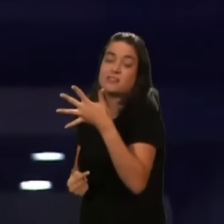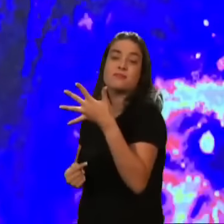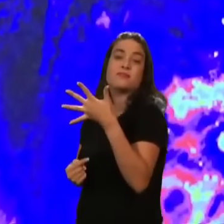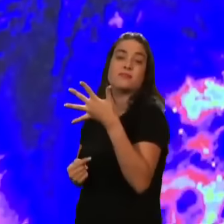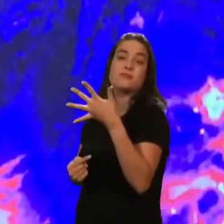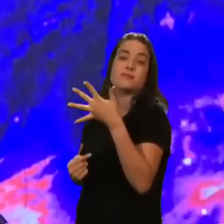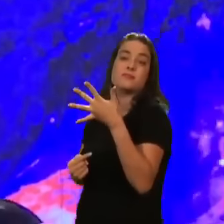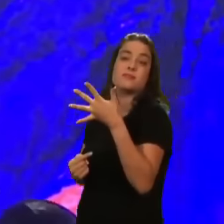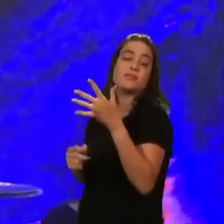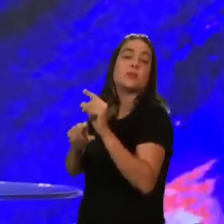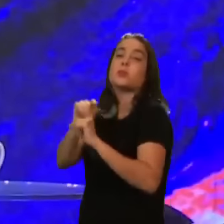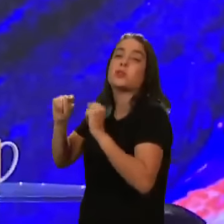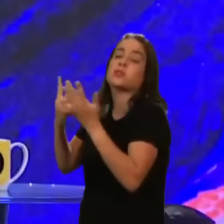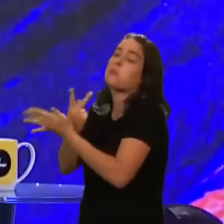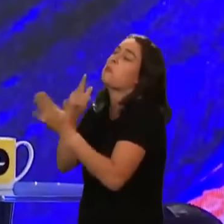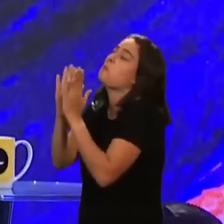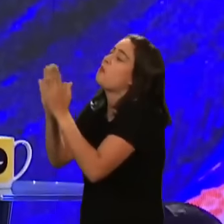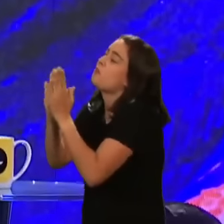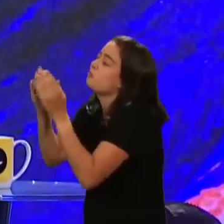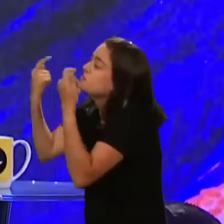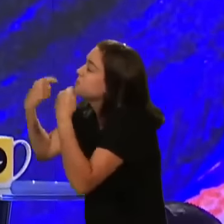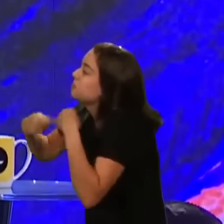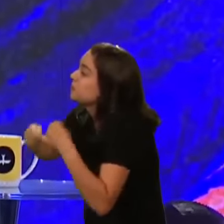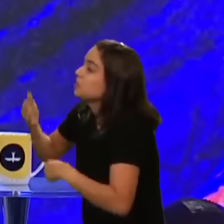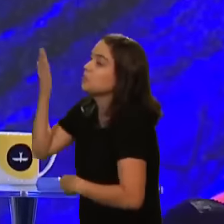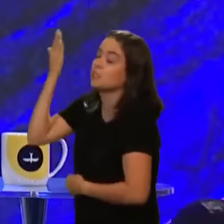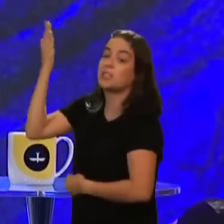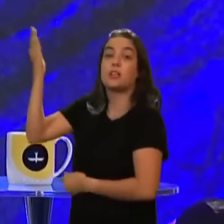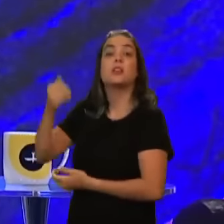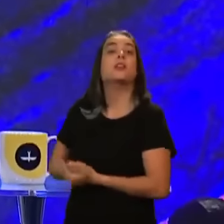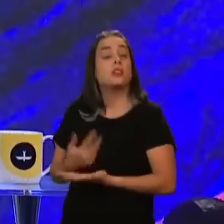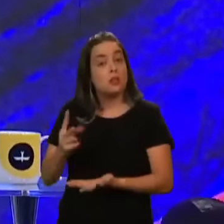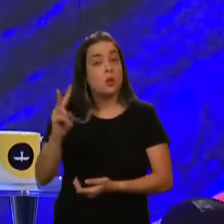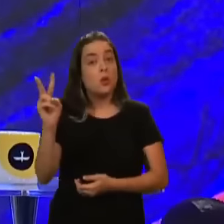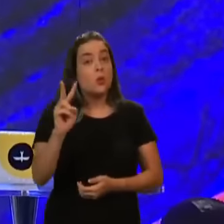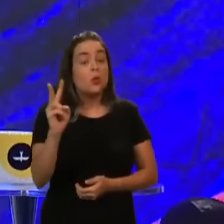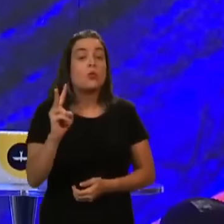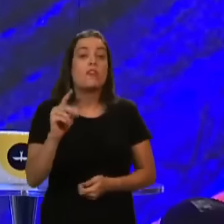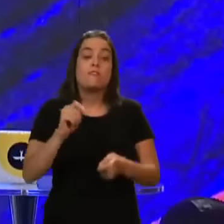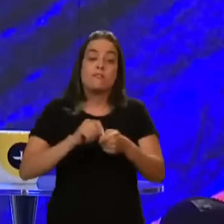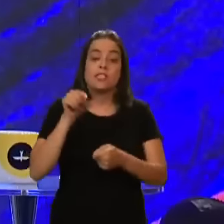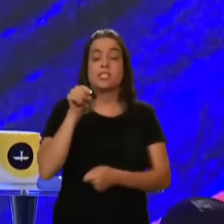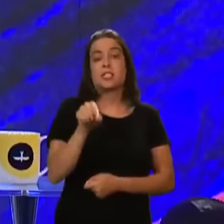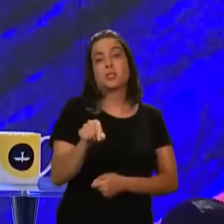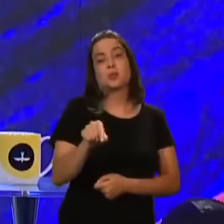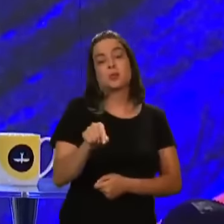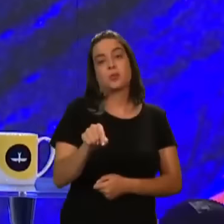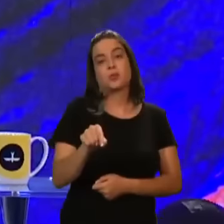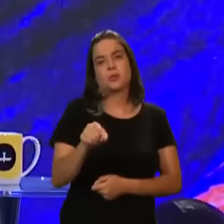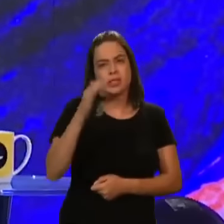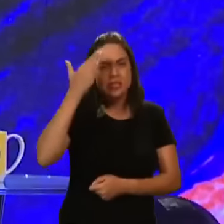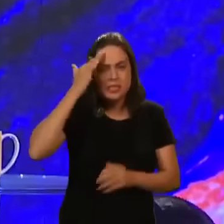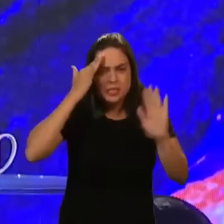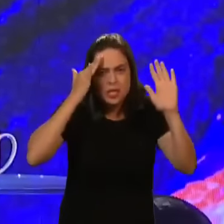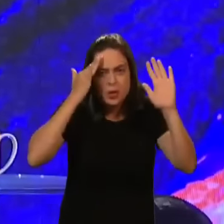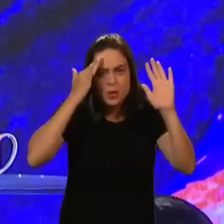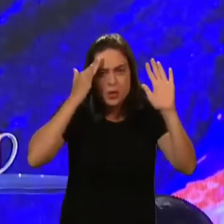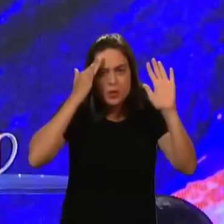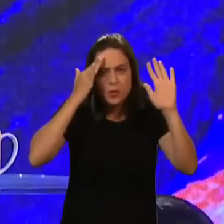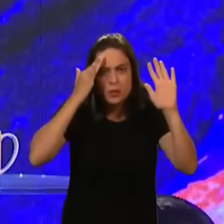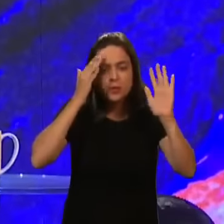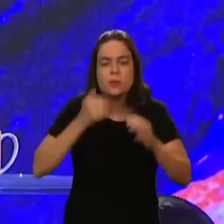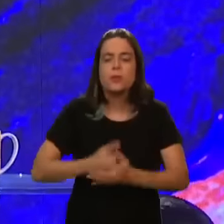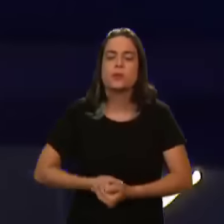Ele que você é carente dEle. Os cegos fizeram isso. Quem entende isso?